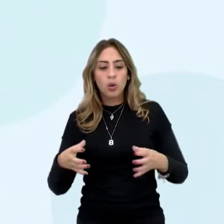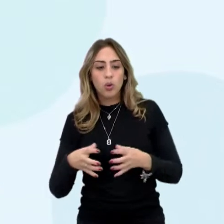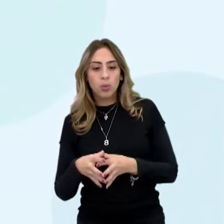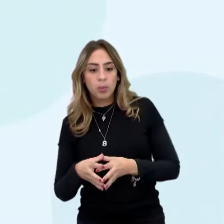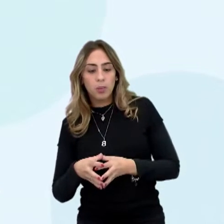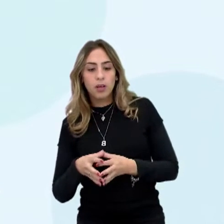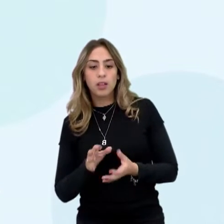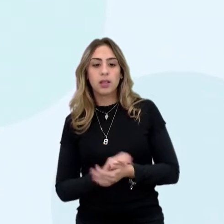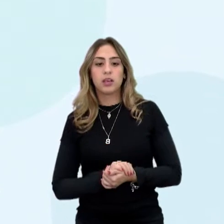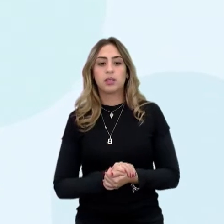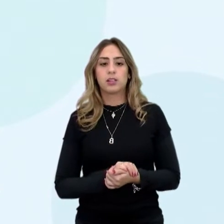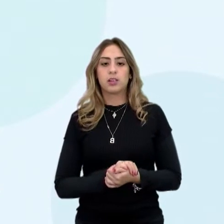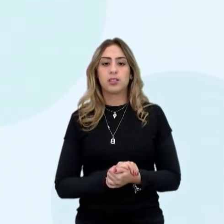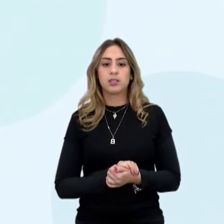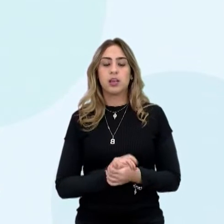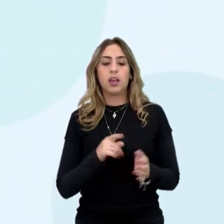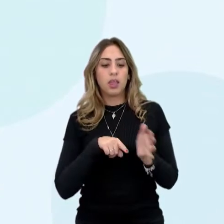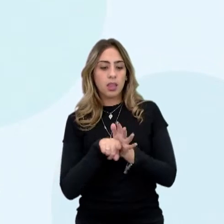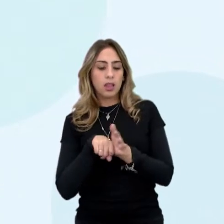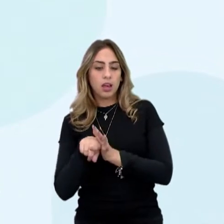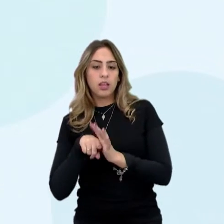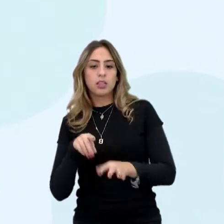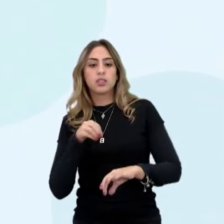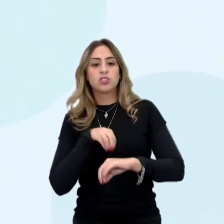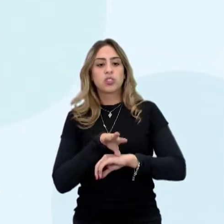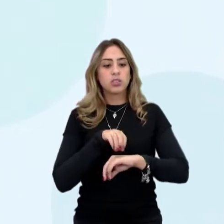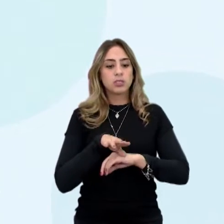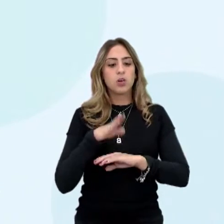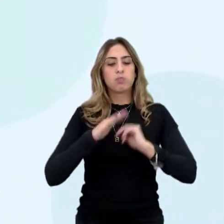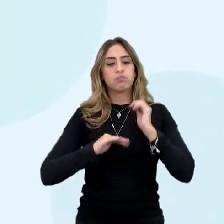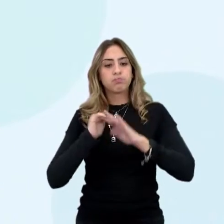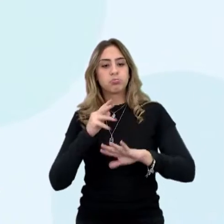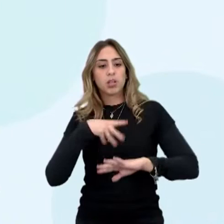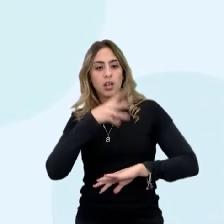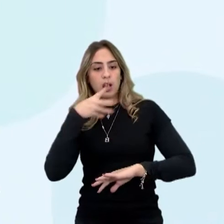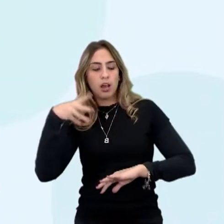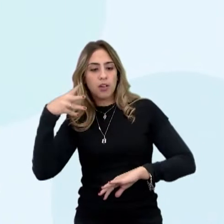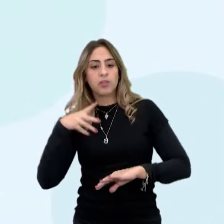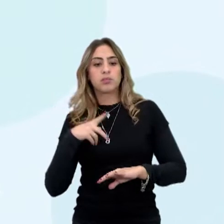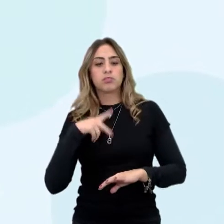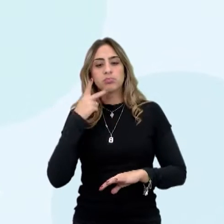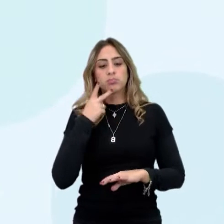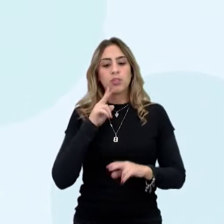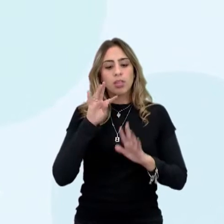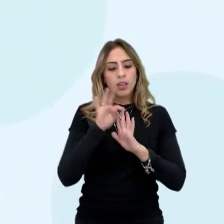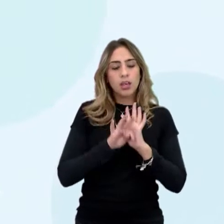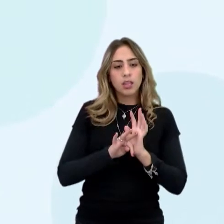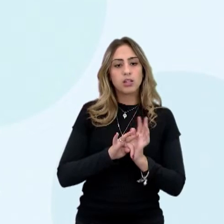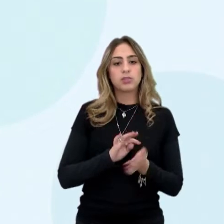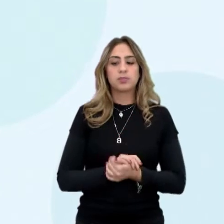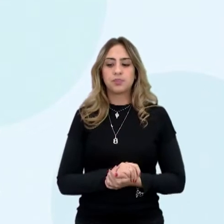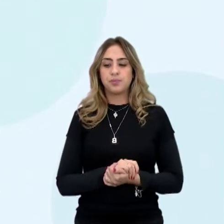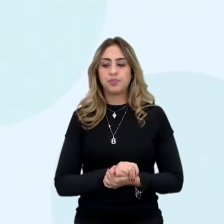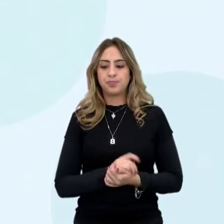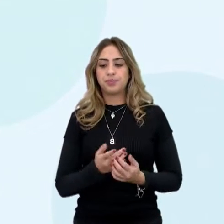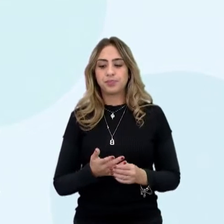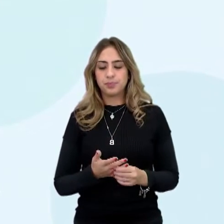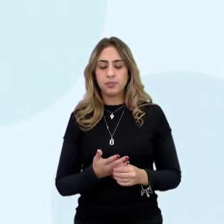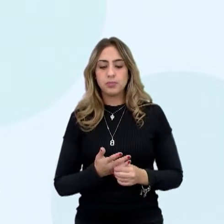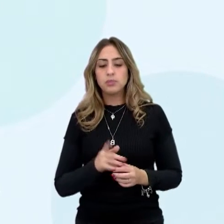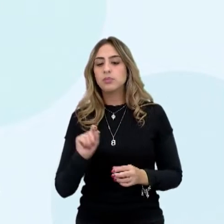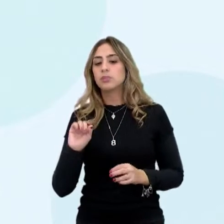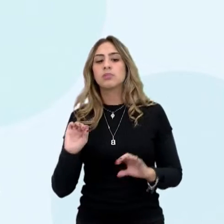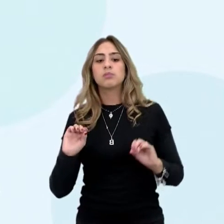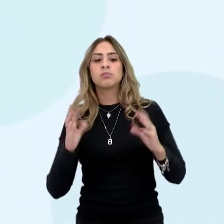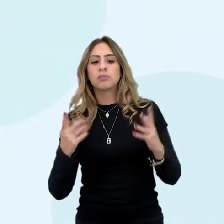agrupamento, entendeu? E análise, né? Indicações, construções gráficas, interpretações, enfim, né? E o que